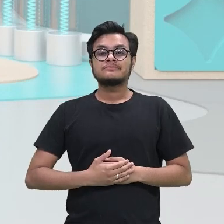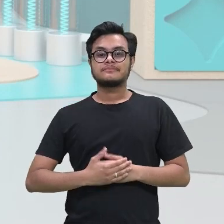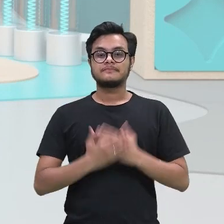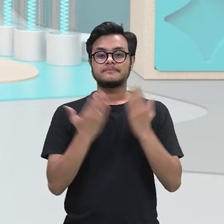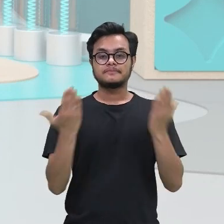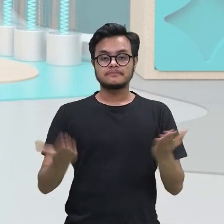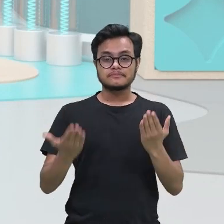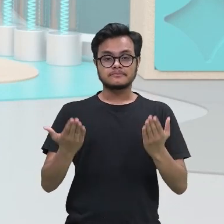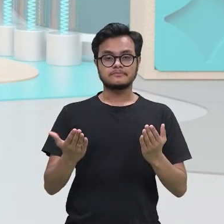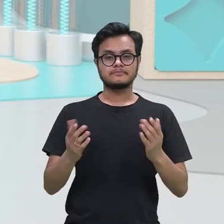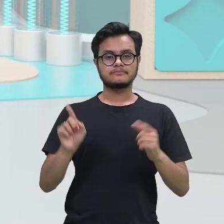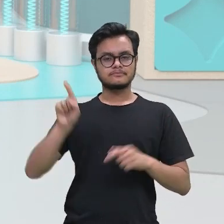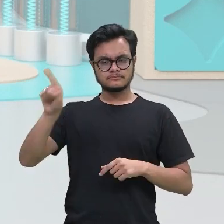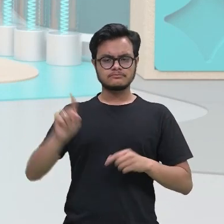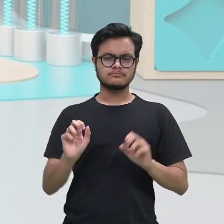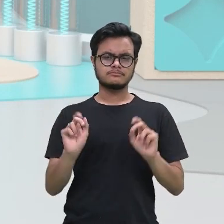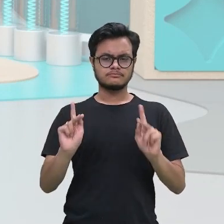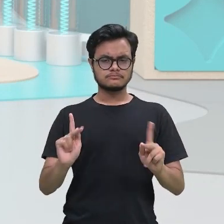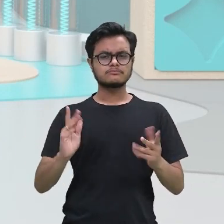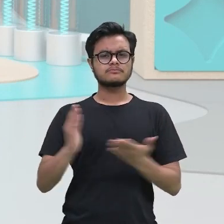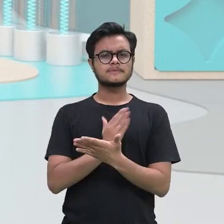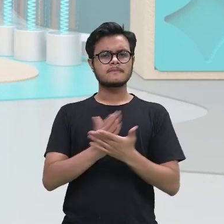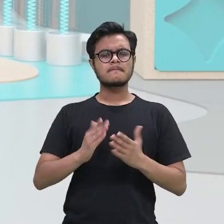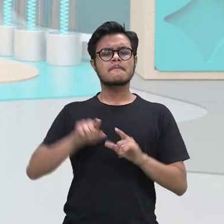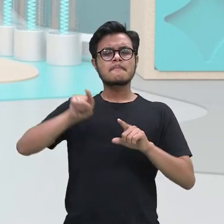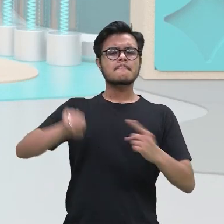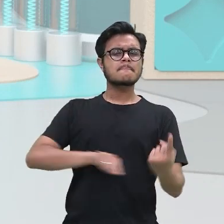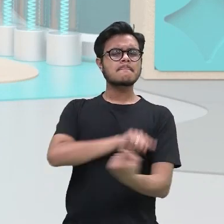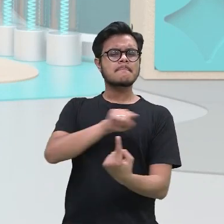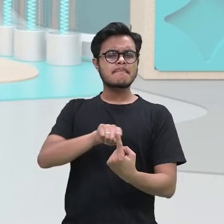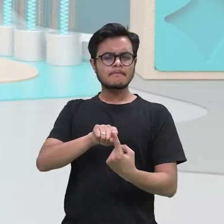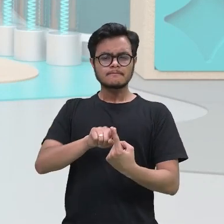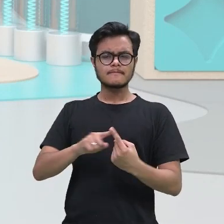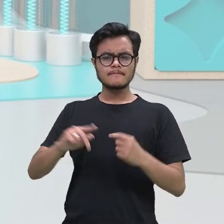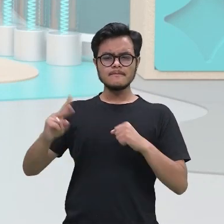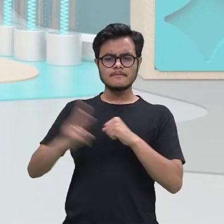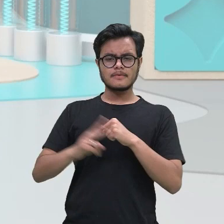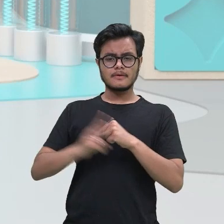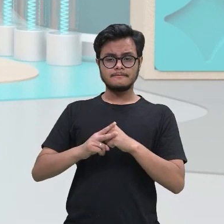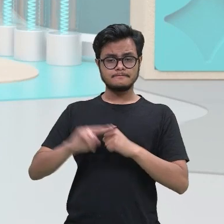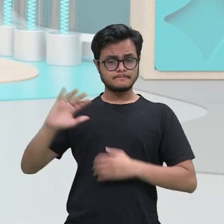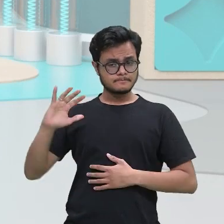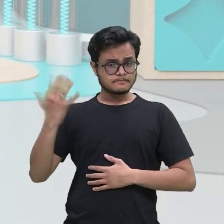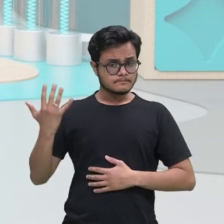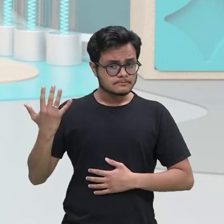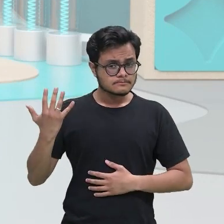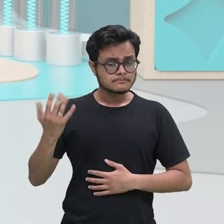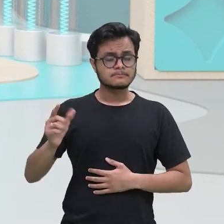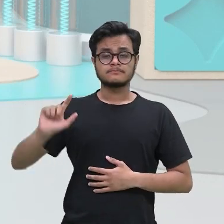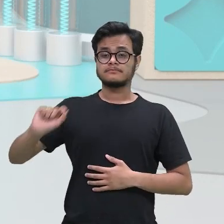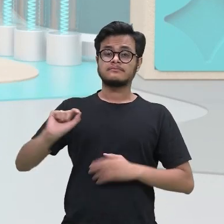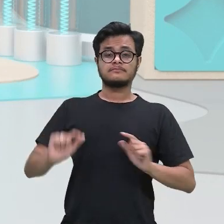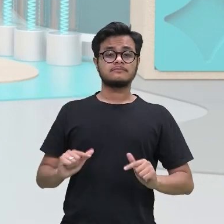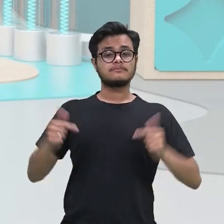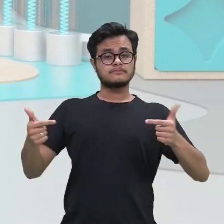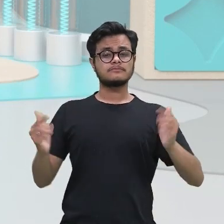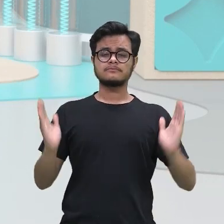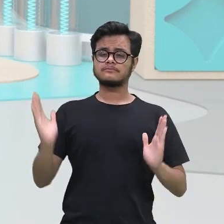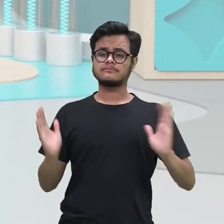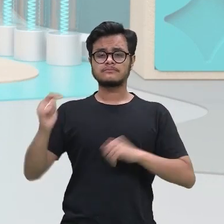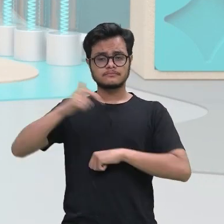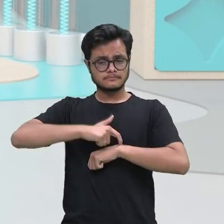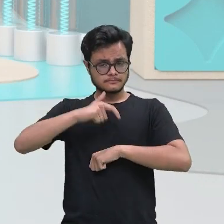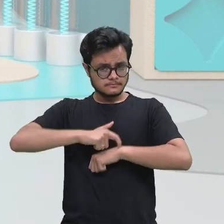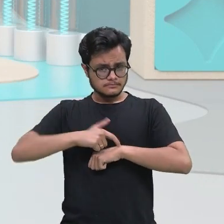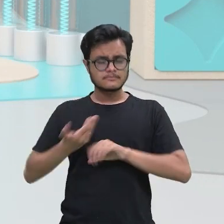do contexto, essa estrutura, né? Algumas dessas funções que indicam ali ação, condição ou estado, tempo,